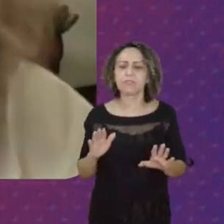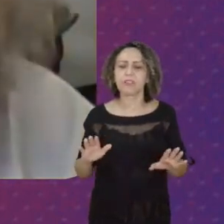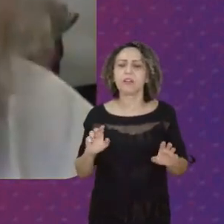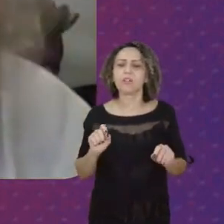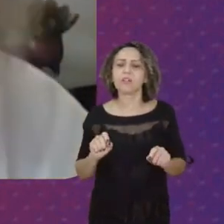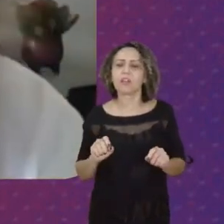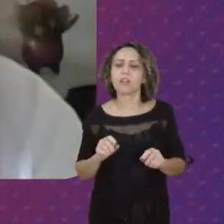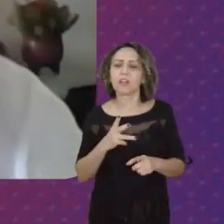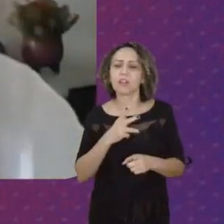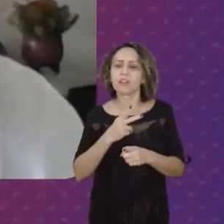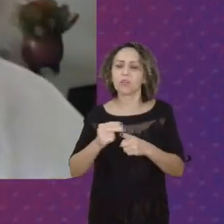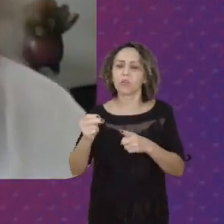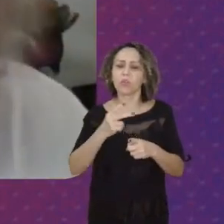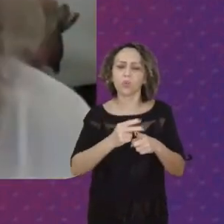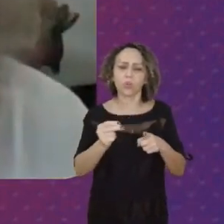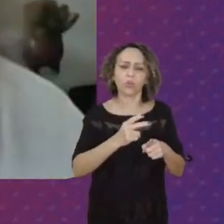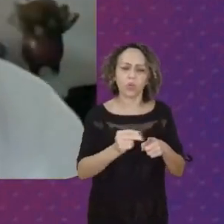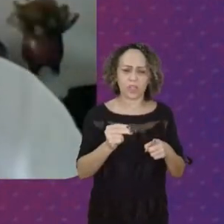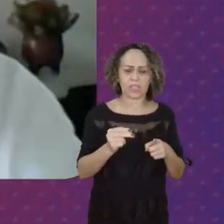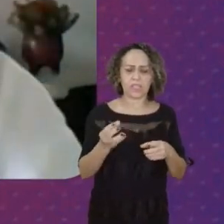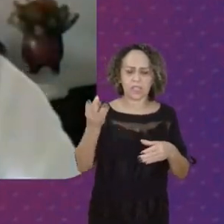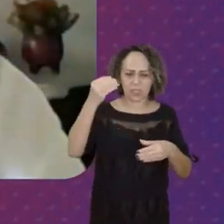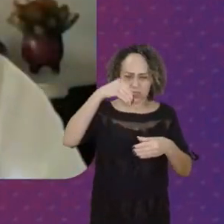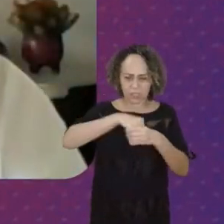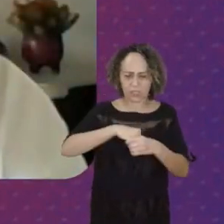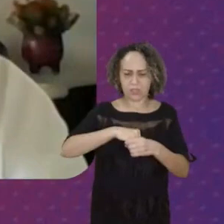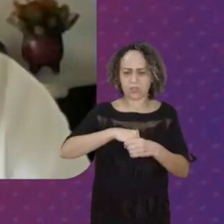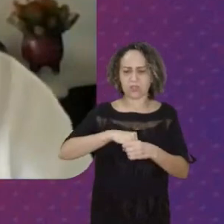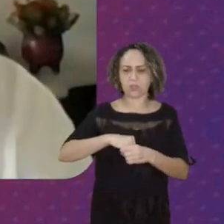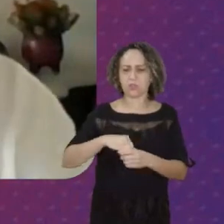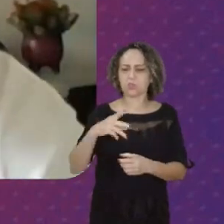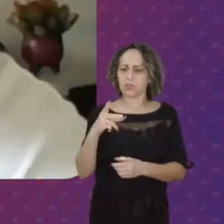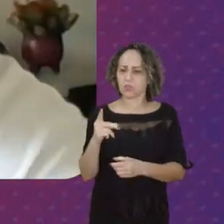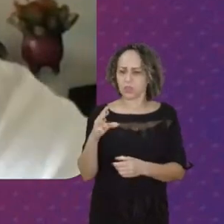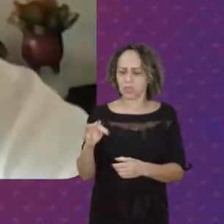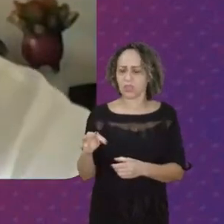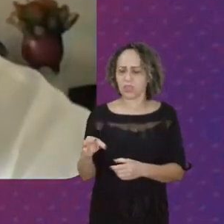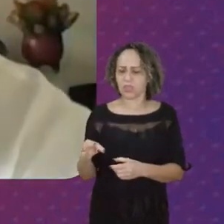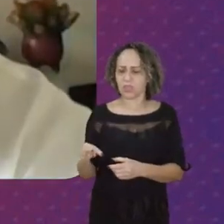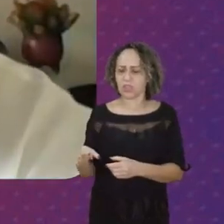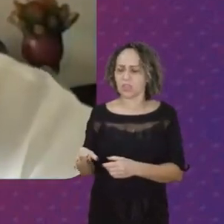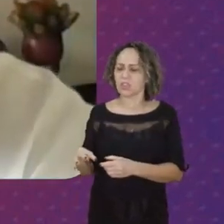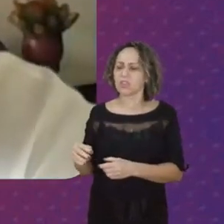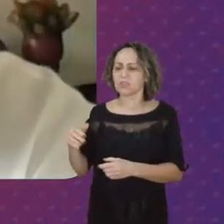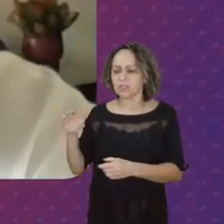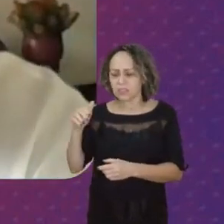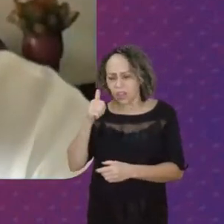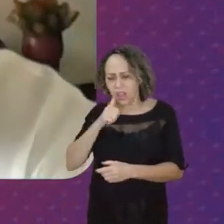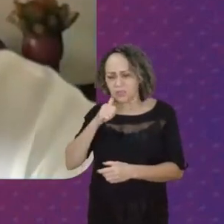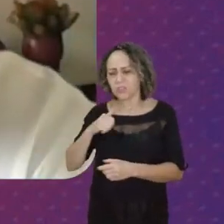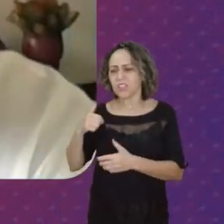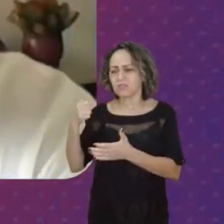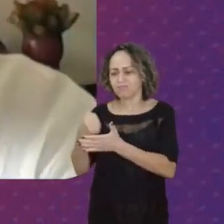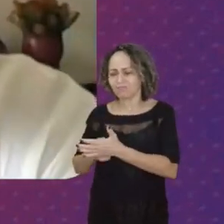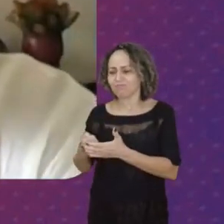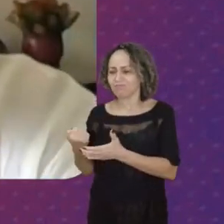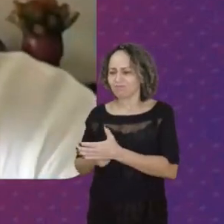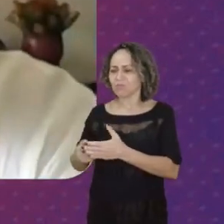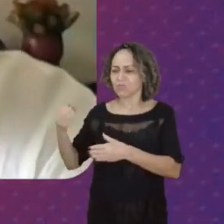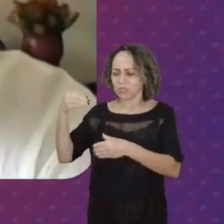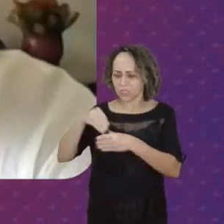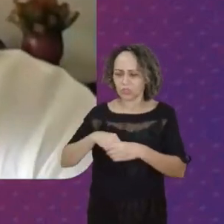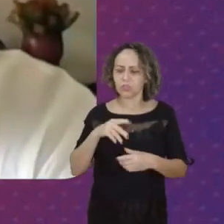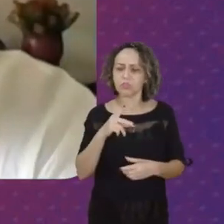essas conquistas internas do partido, da luta das mulheres no PT,